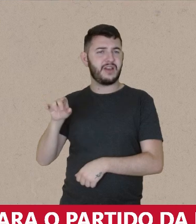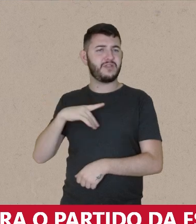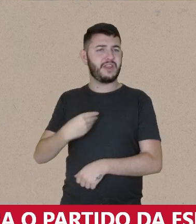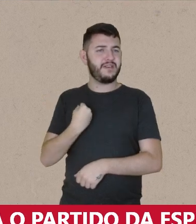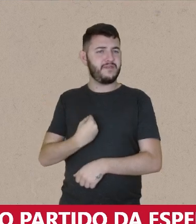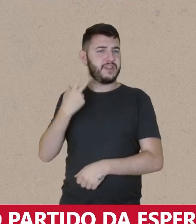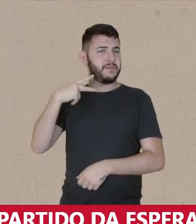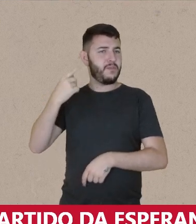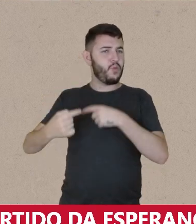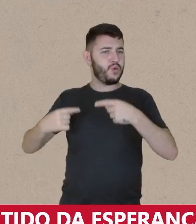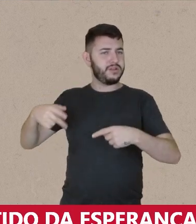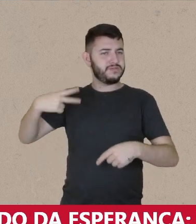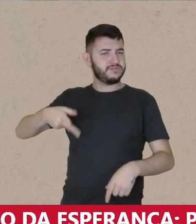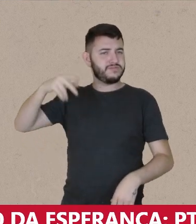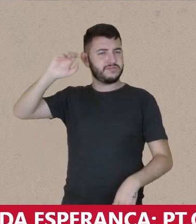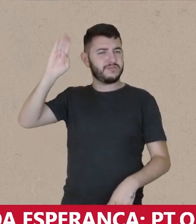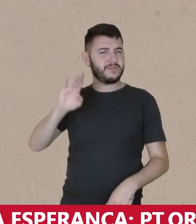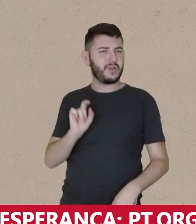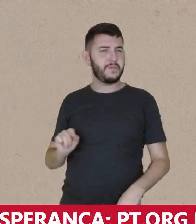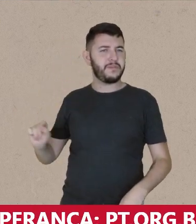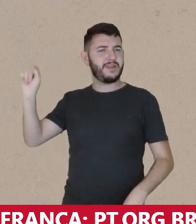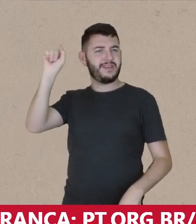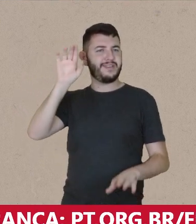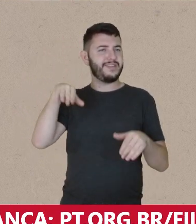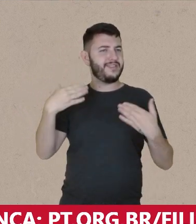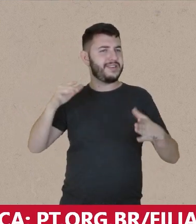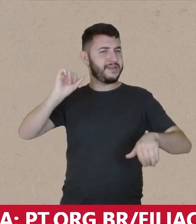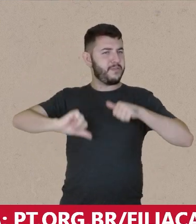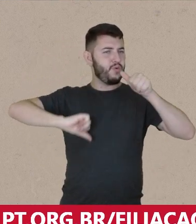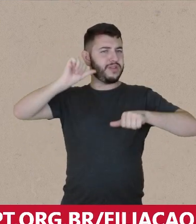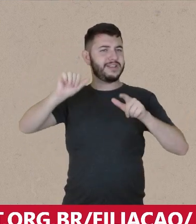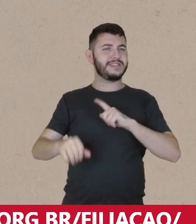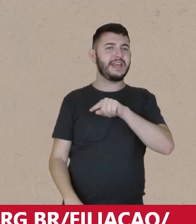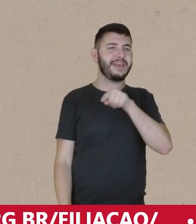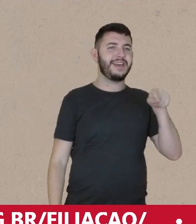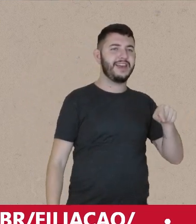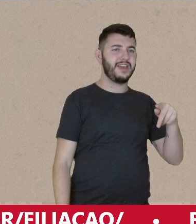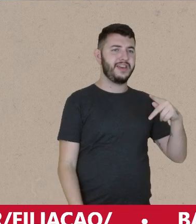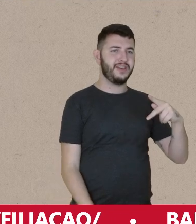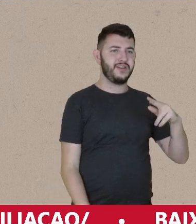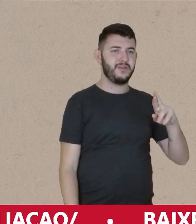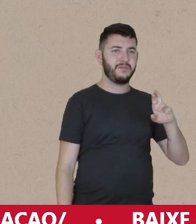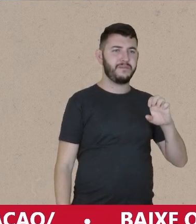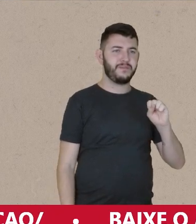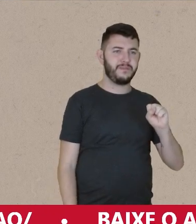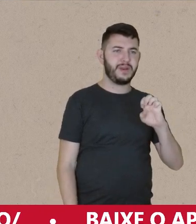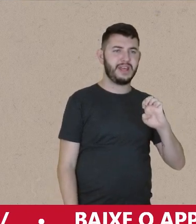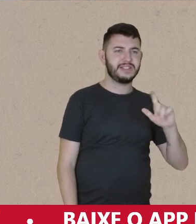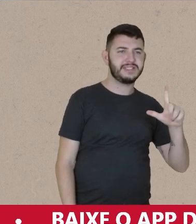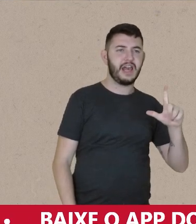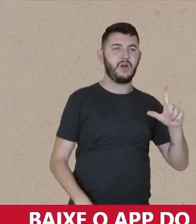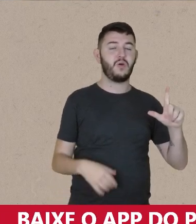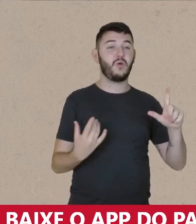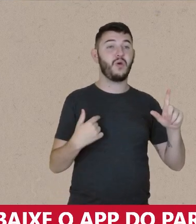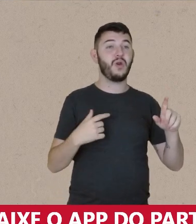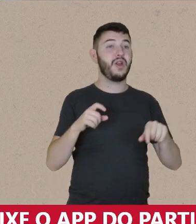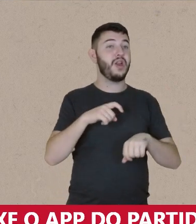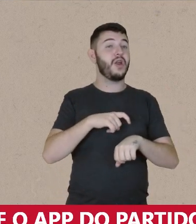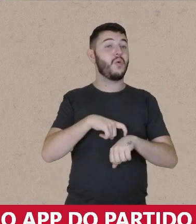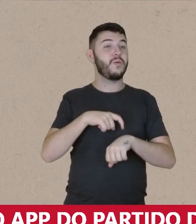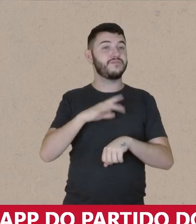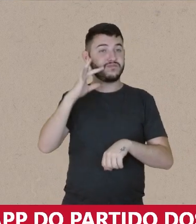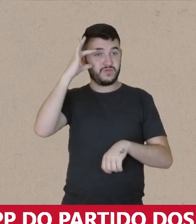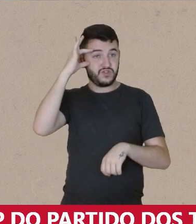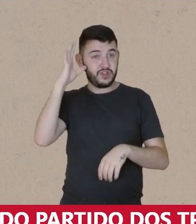Essa mudança, quando vem o pré-sal, quando se consolida a 4ª vitória, soou a luz vermelha lá no